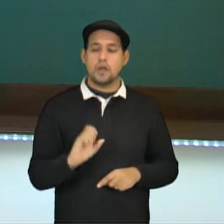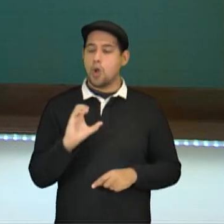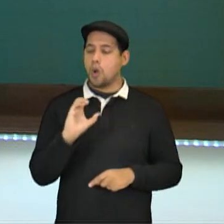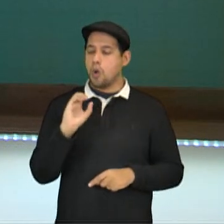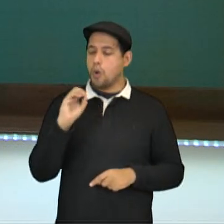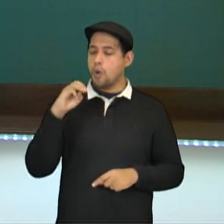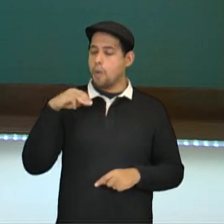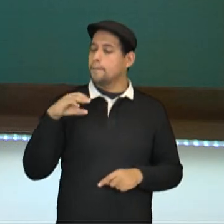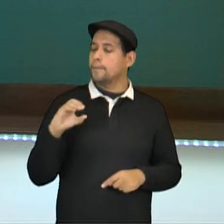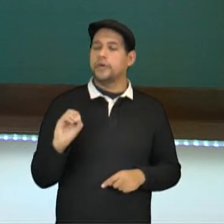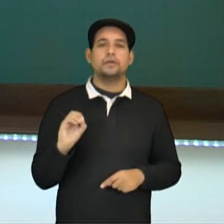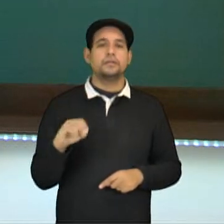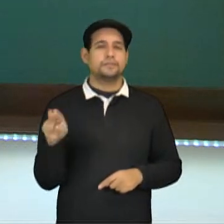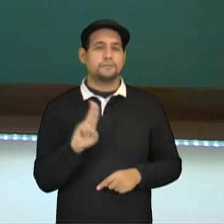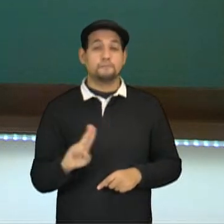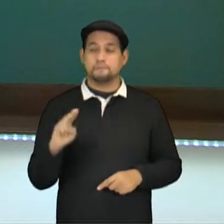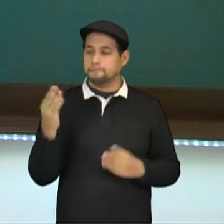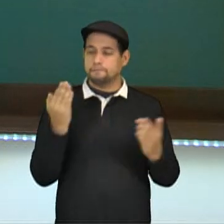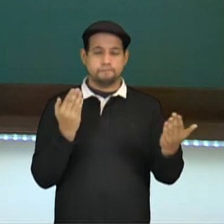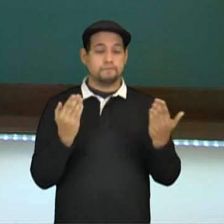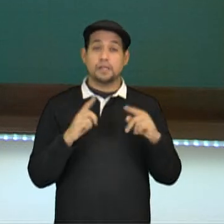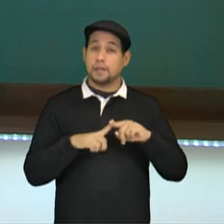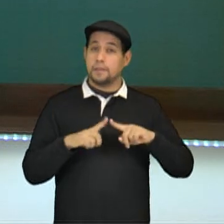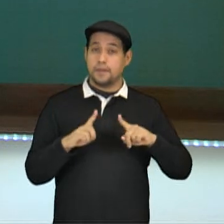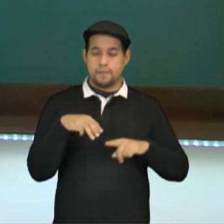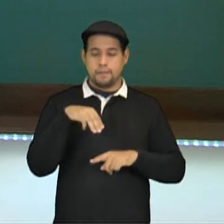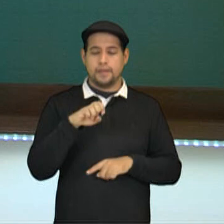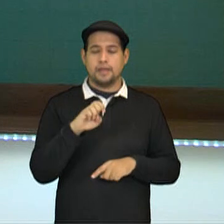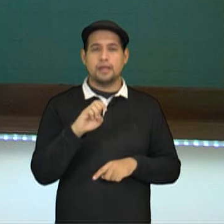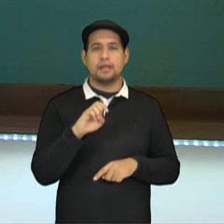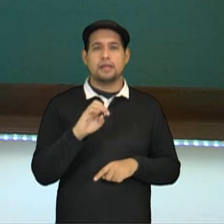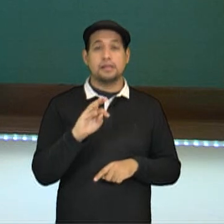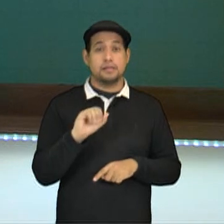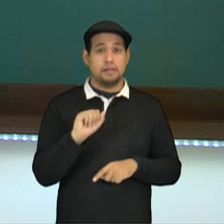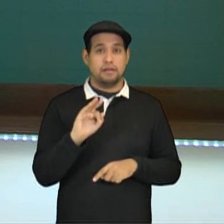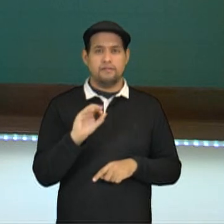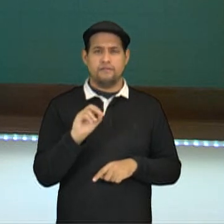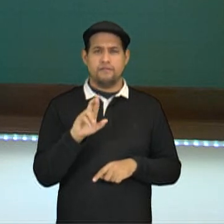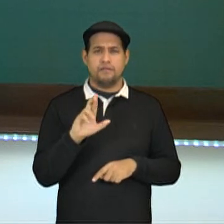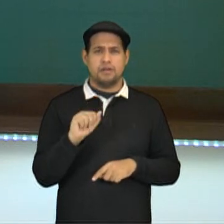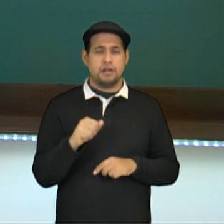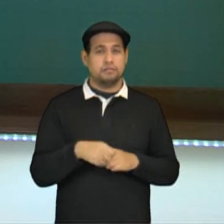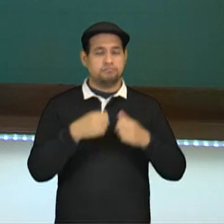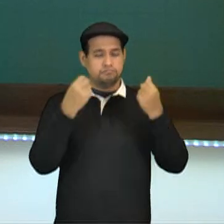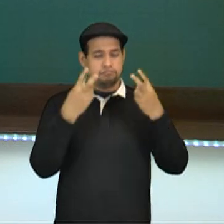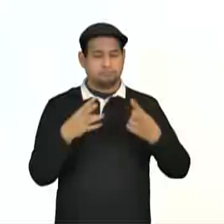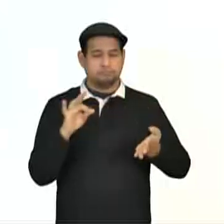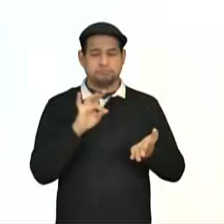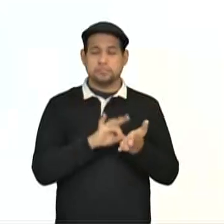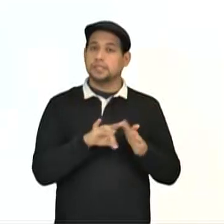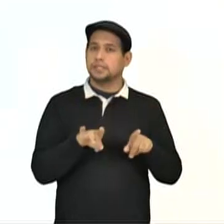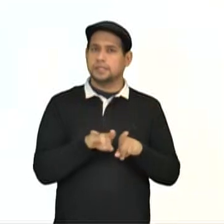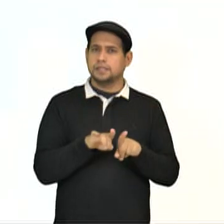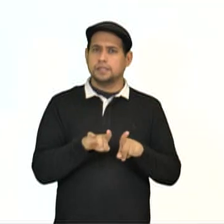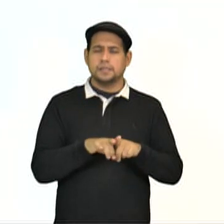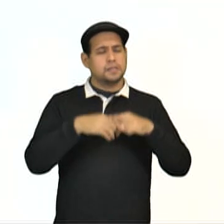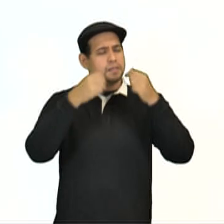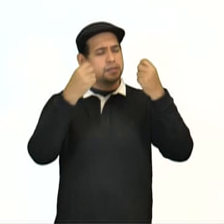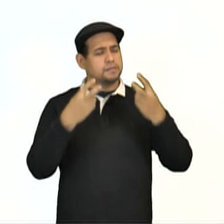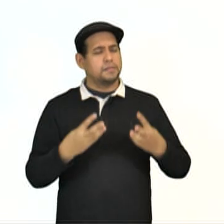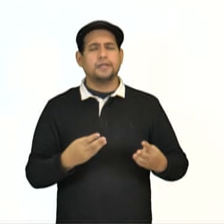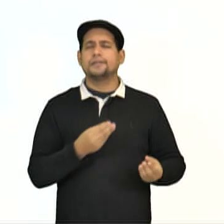por exemplo, para usar a comparação. Na metáfora, ela é feita através de uma afirmação. Retire e explique